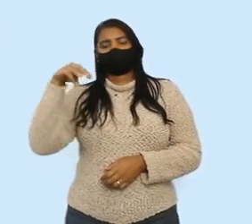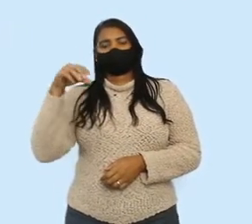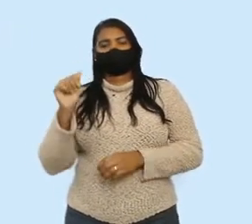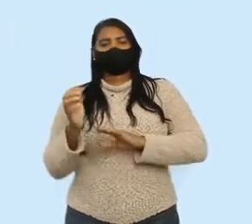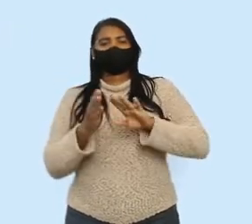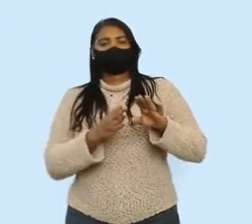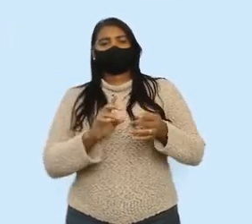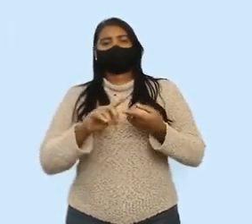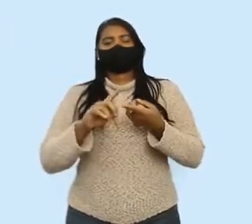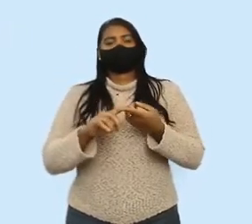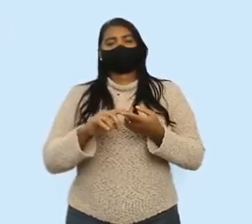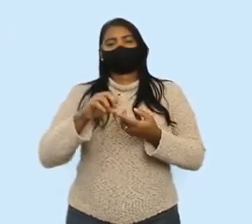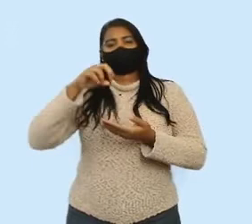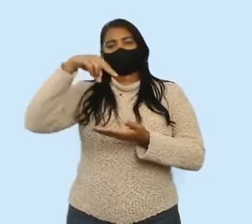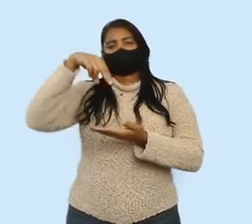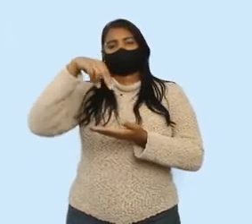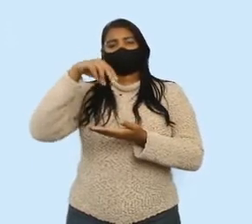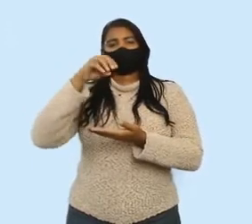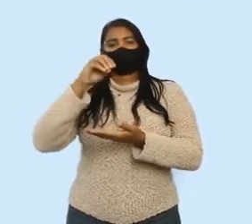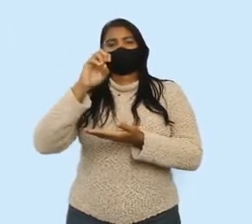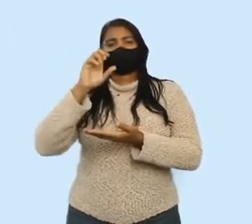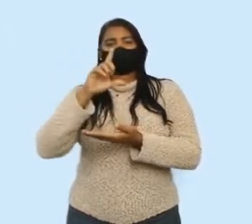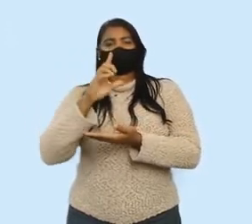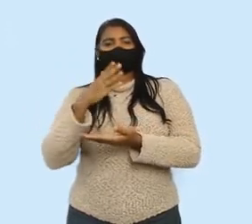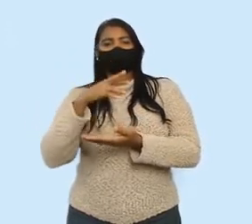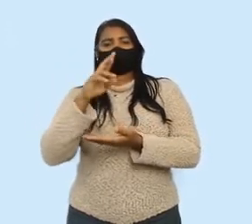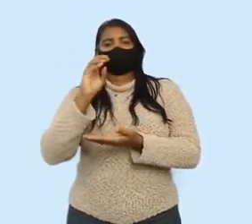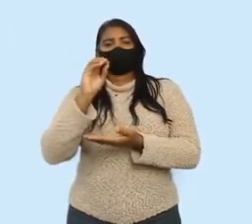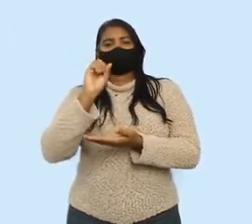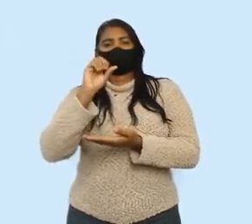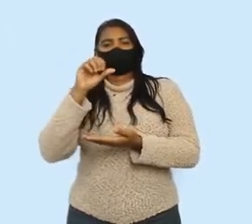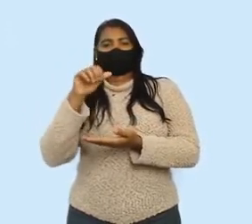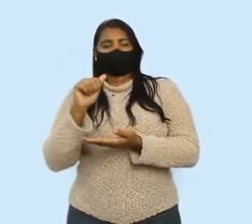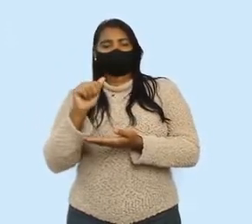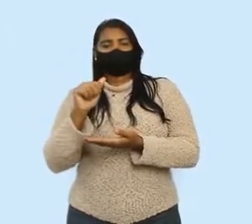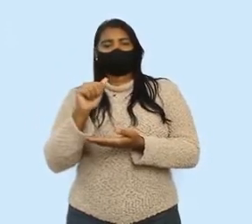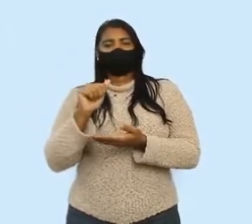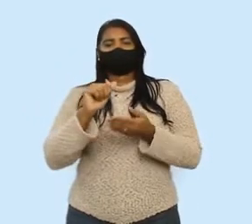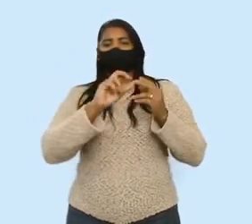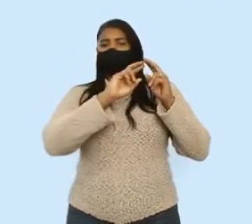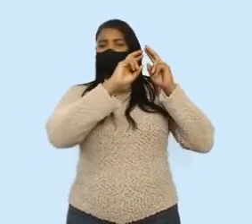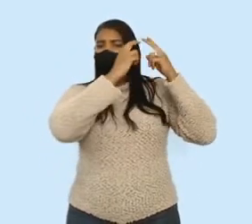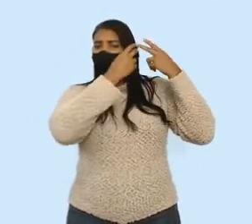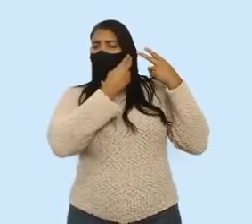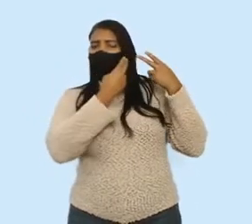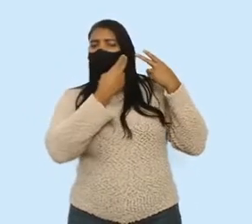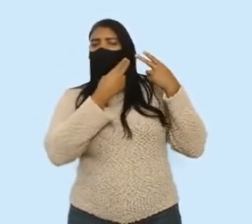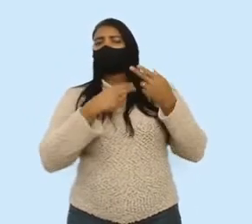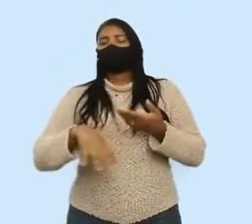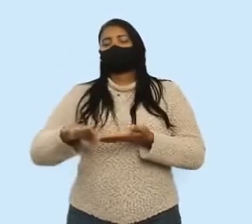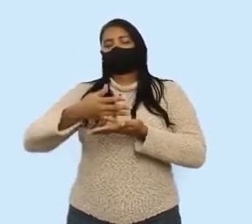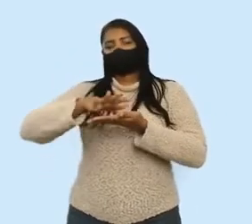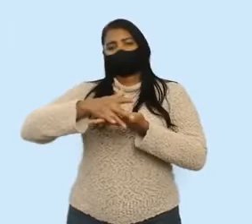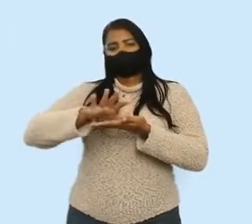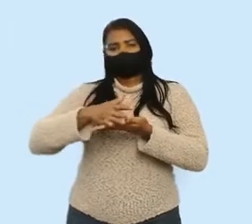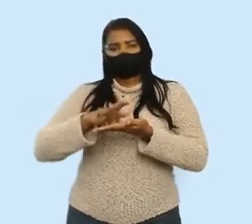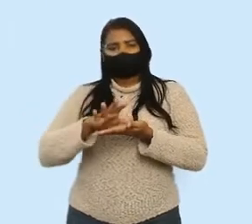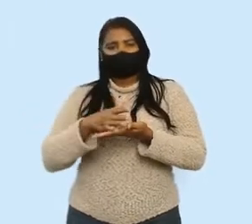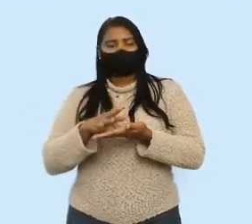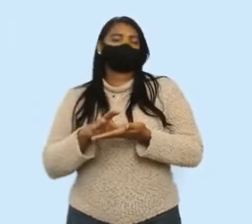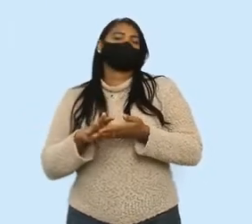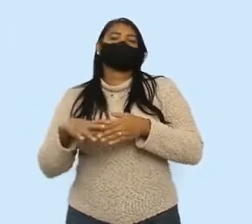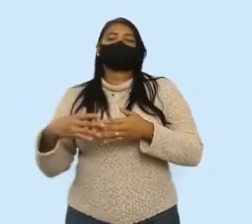Noel Rosa, em torno da questão da concepção de samba, um fazendo um samba